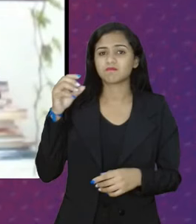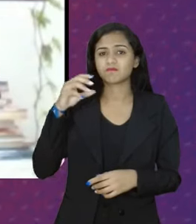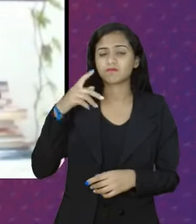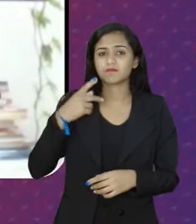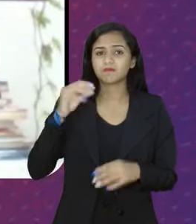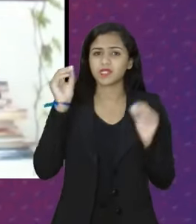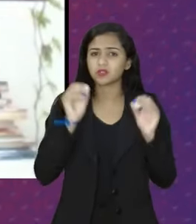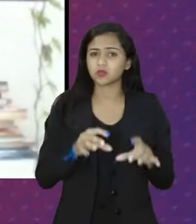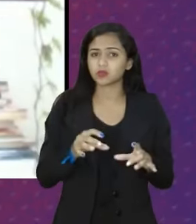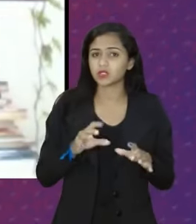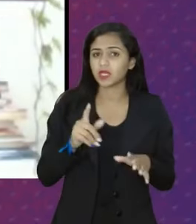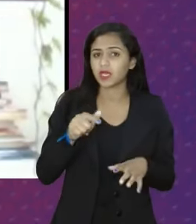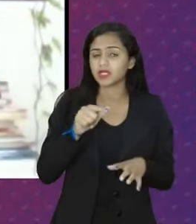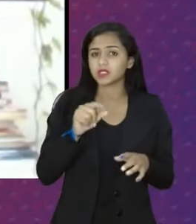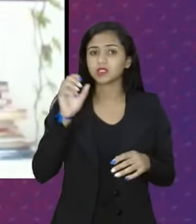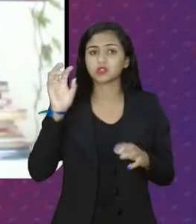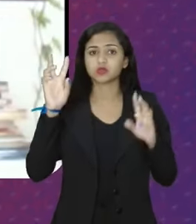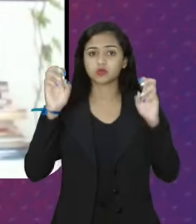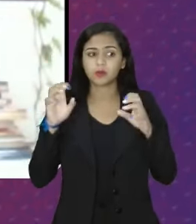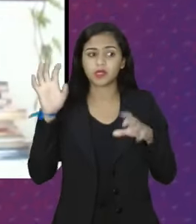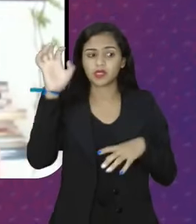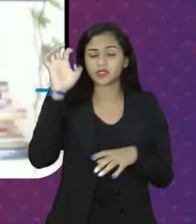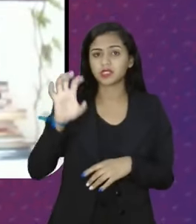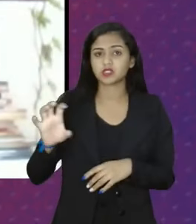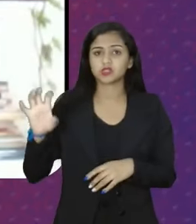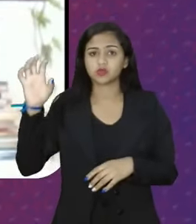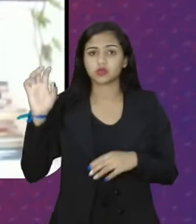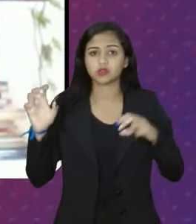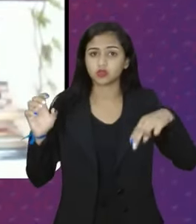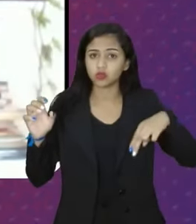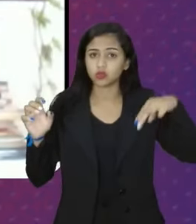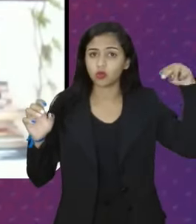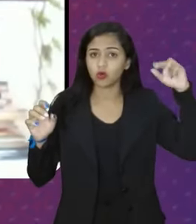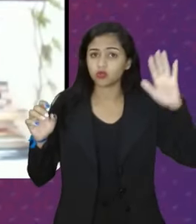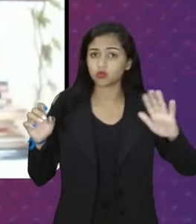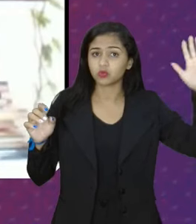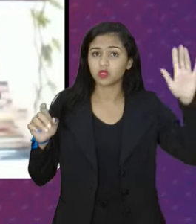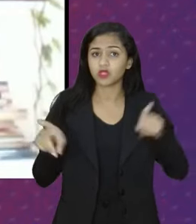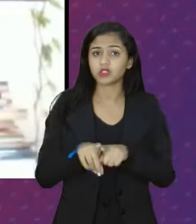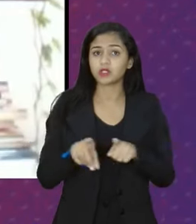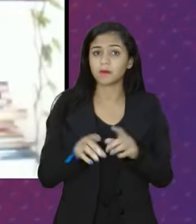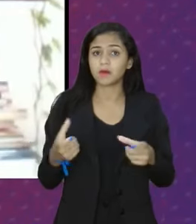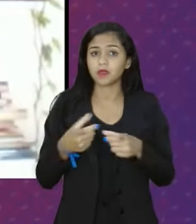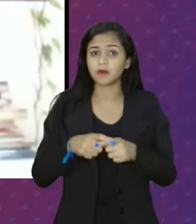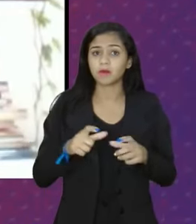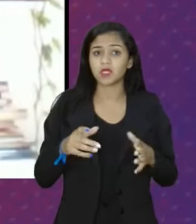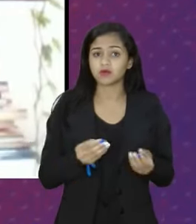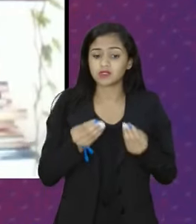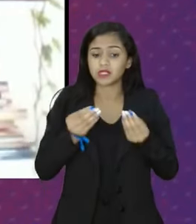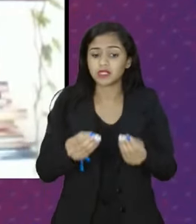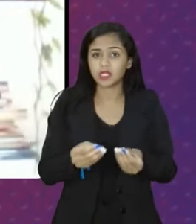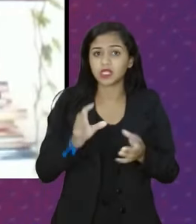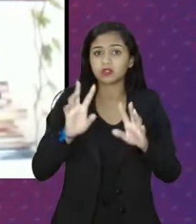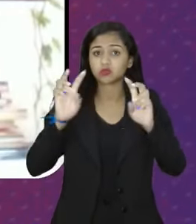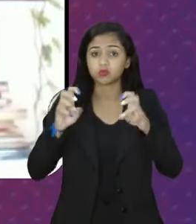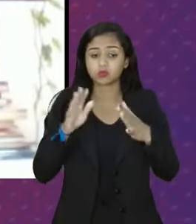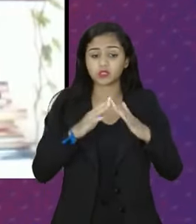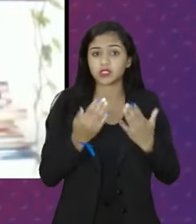Em relação às regiões do Brasil, região norte e nordeste estão menos servidas em termos de